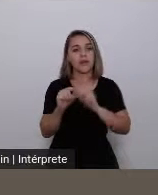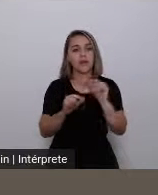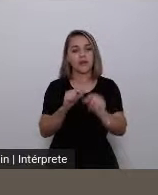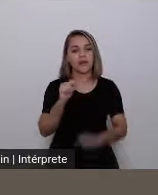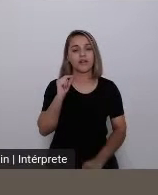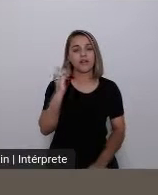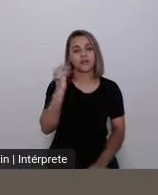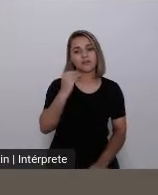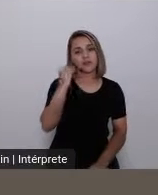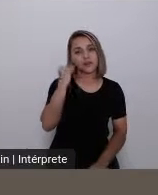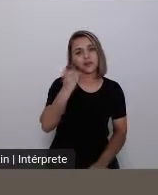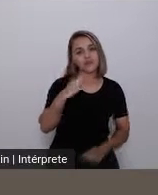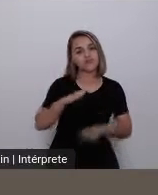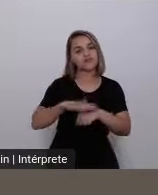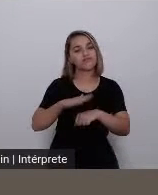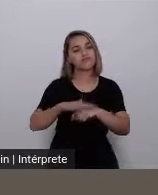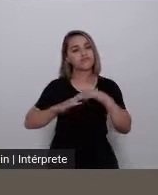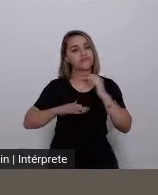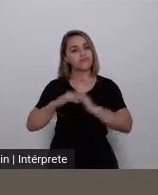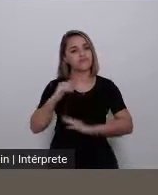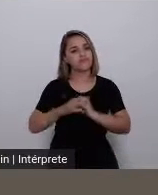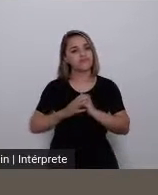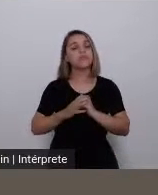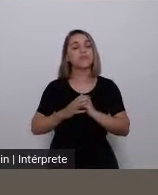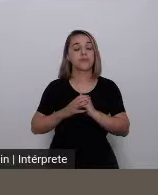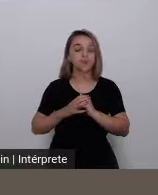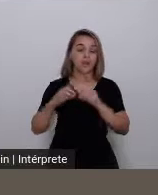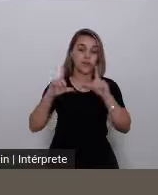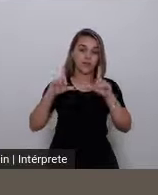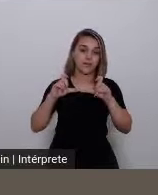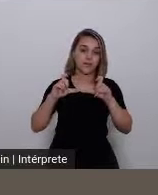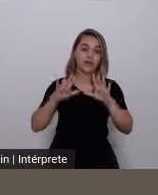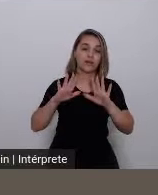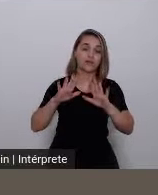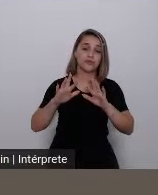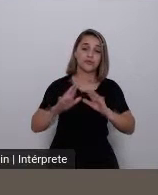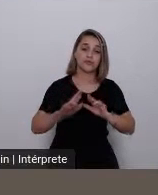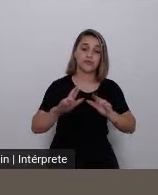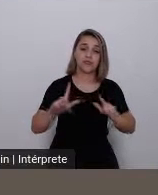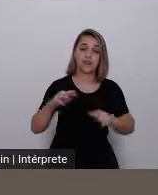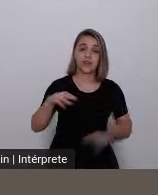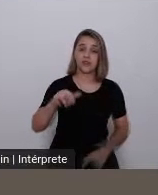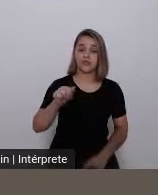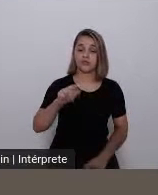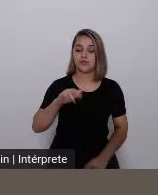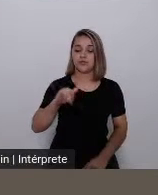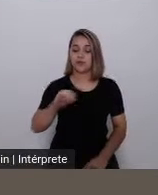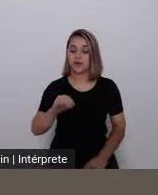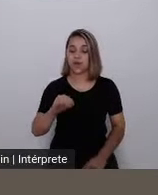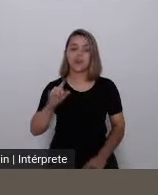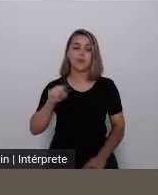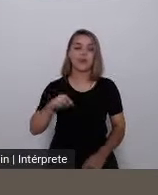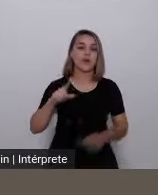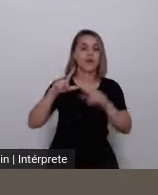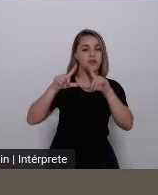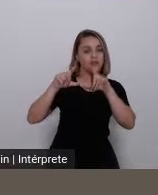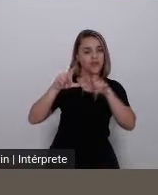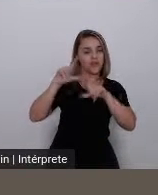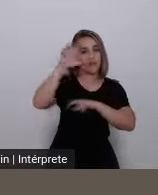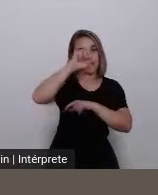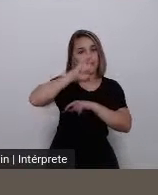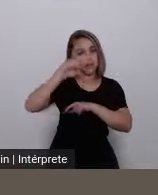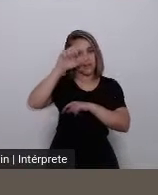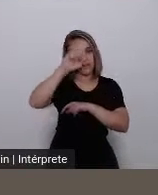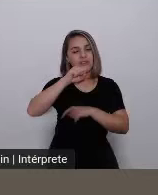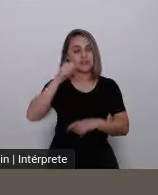de produzir fotografias, como foi o caso do Mário de Andrade, que foi um fotógrafo aprendiz, vamos dizer